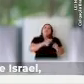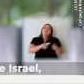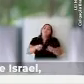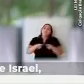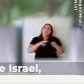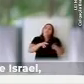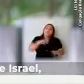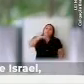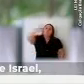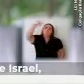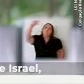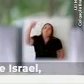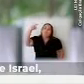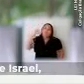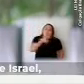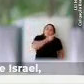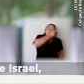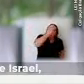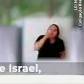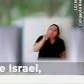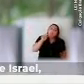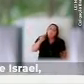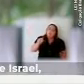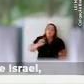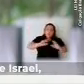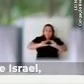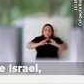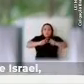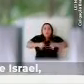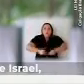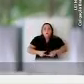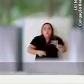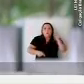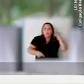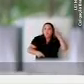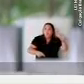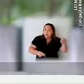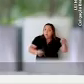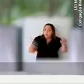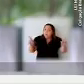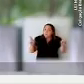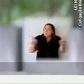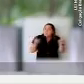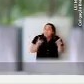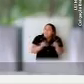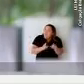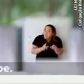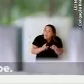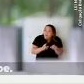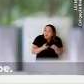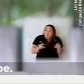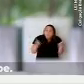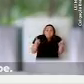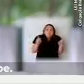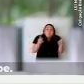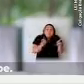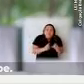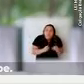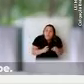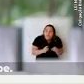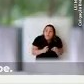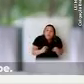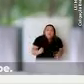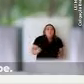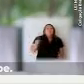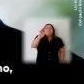Irmãos do Nordeste Há pouco visitei o Estado de Israel Que tem uma área menor que o menor Estado